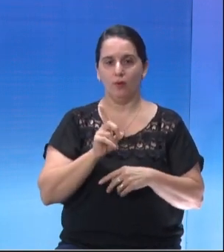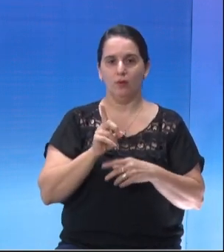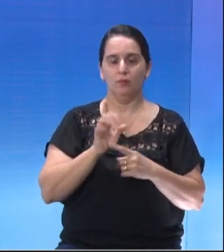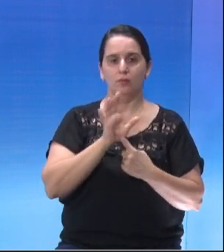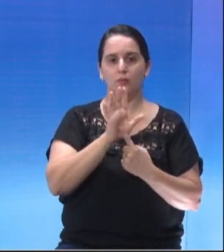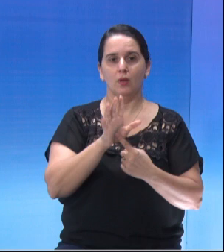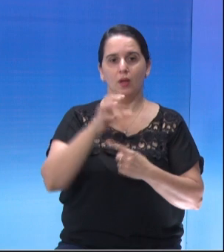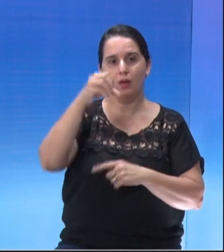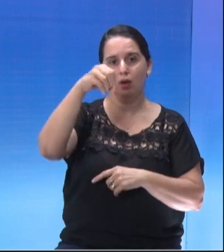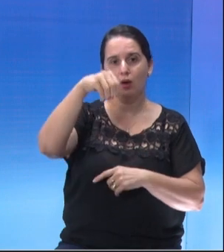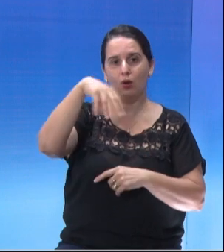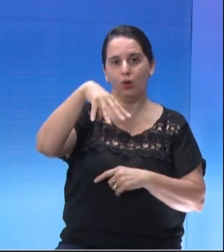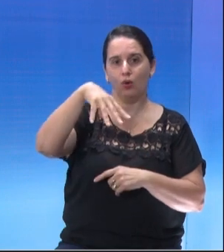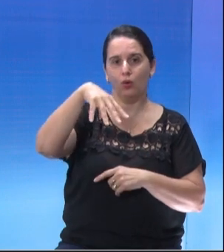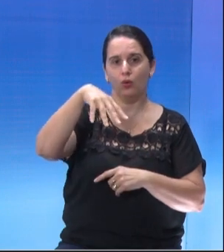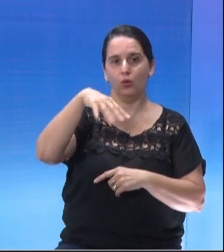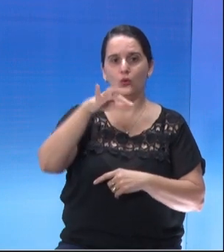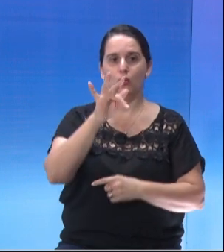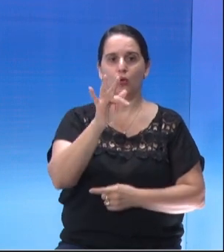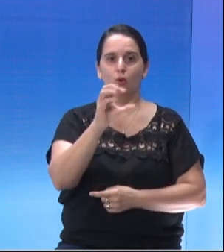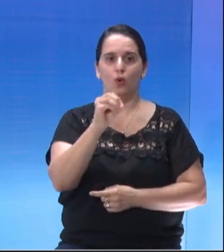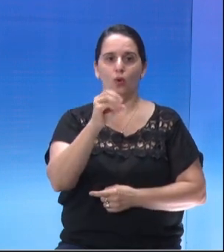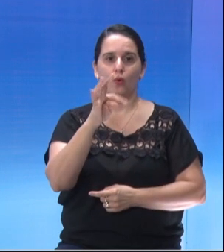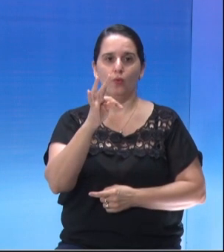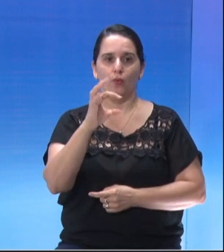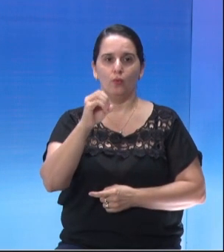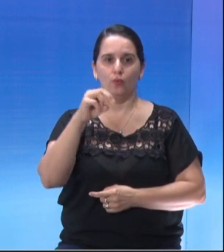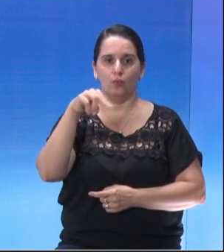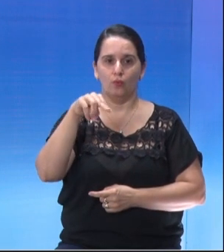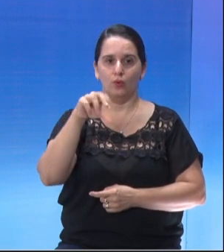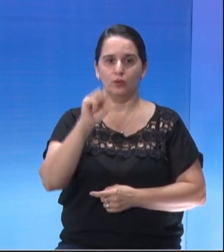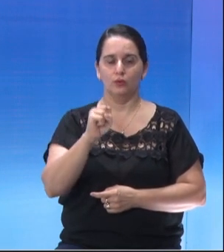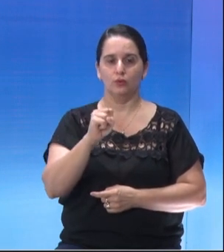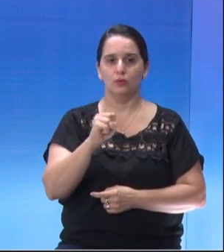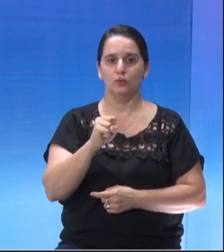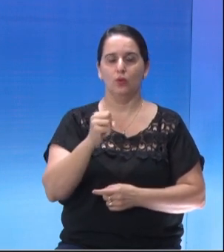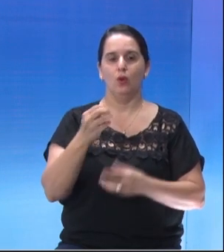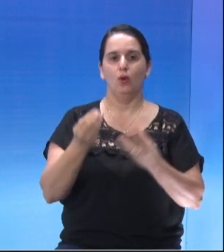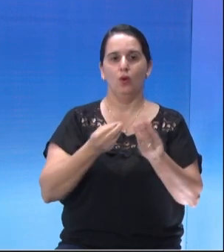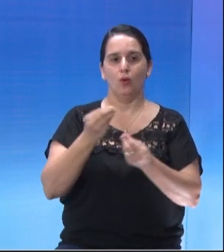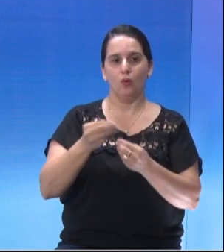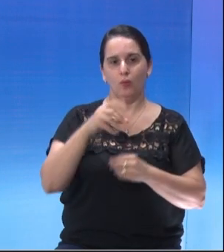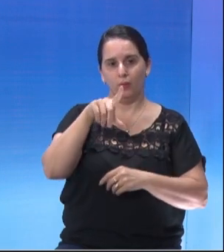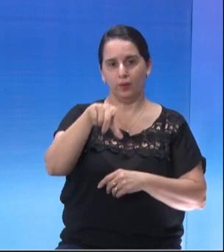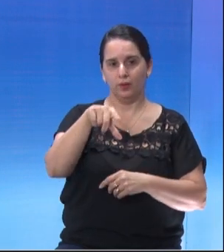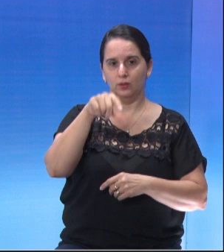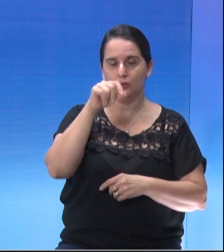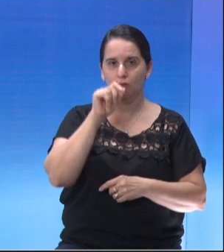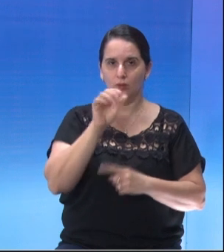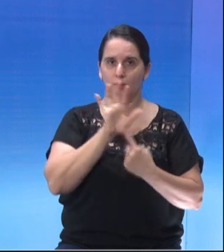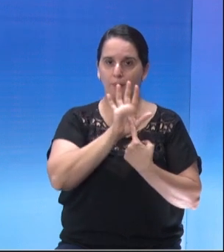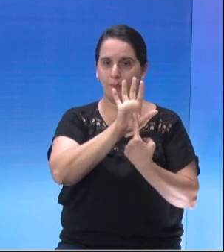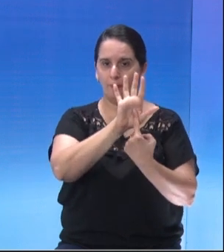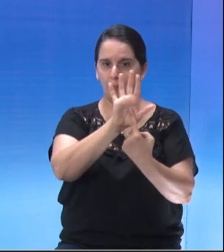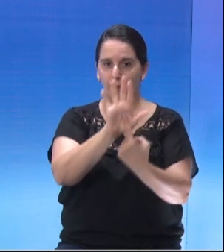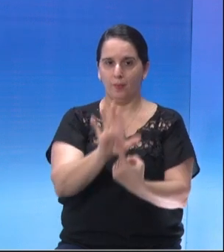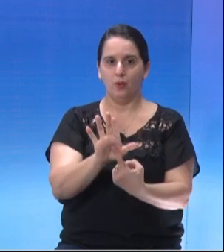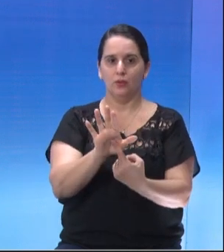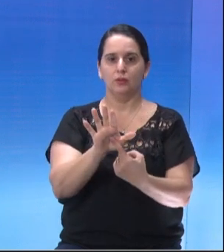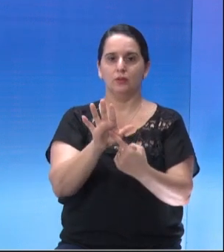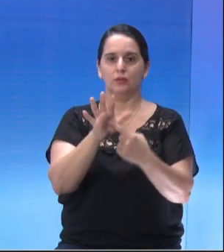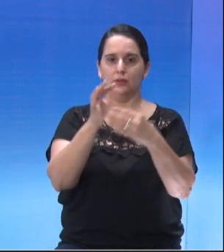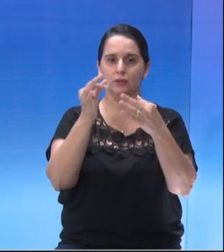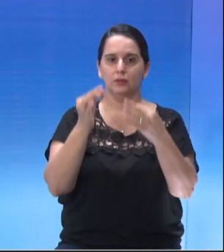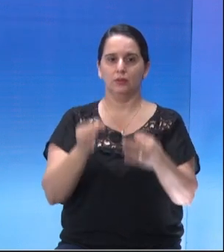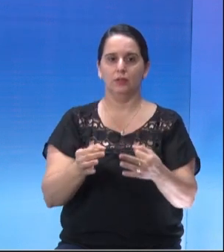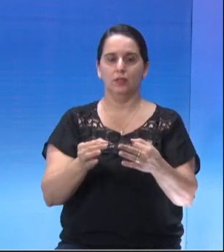sabemos que essa luz são os fótons. Consequentemente, a alternativa que relata exatamente